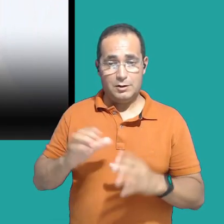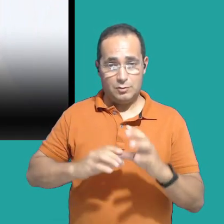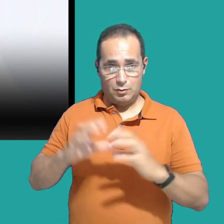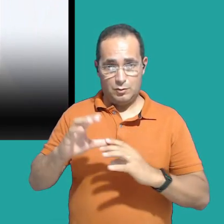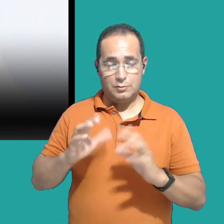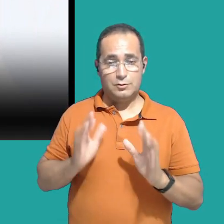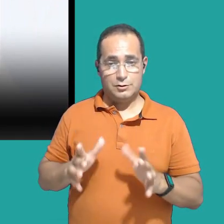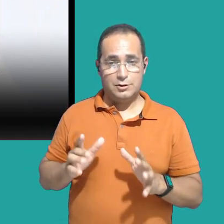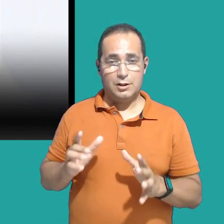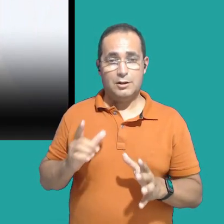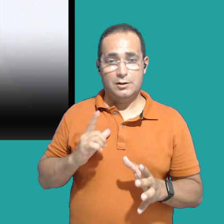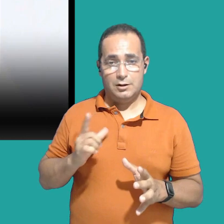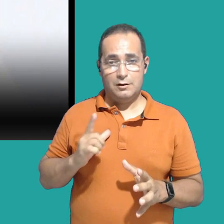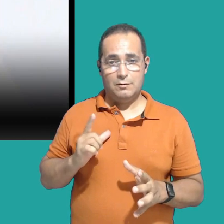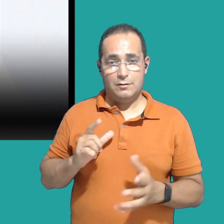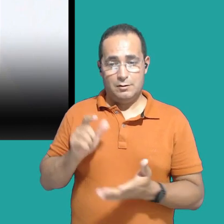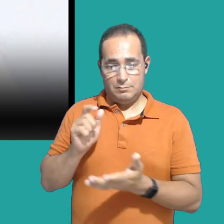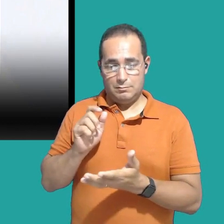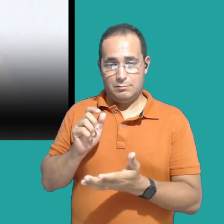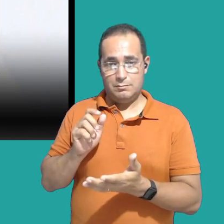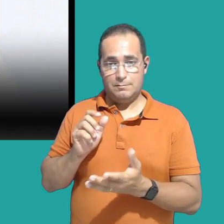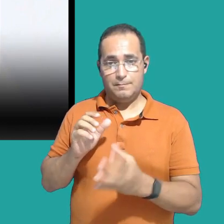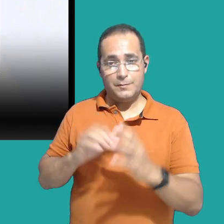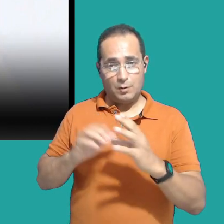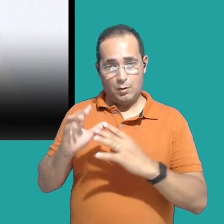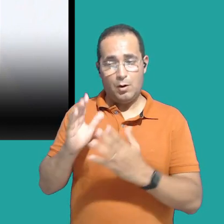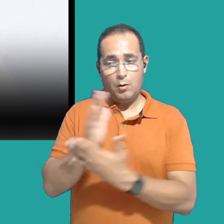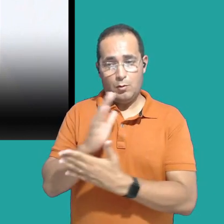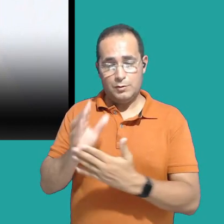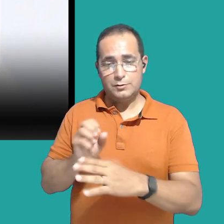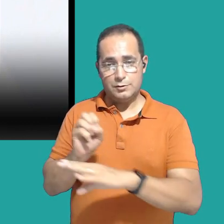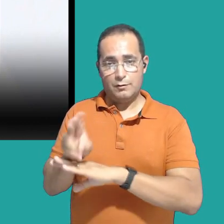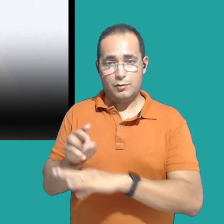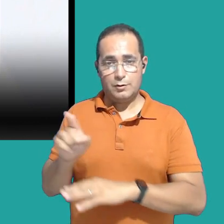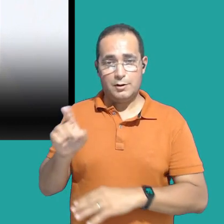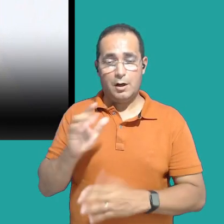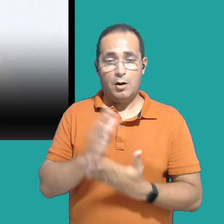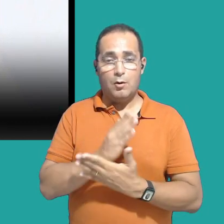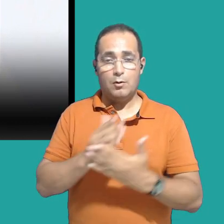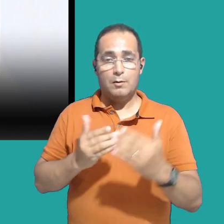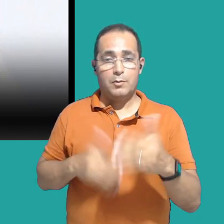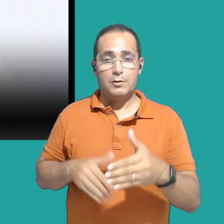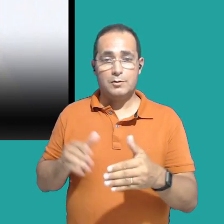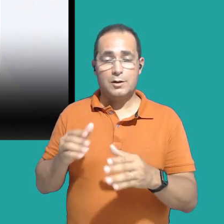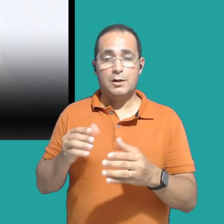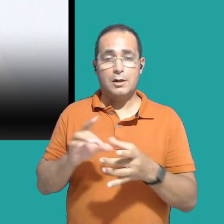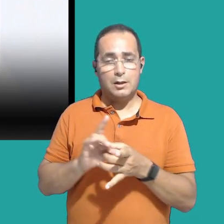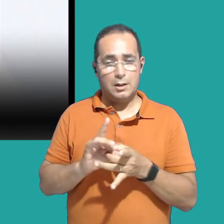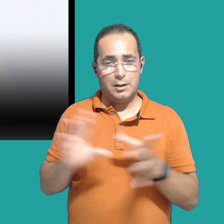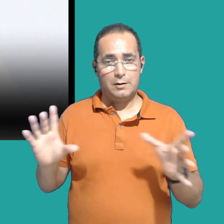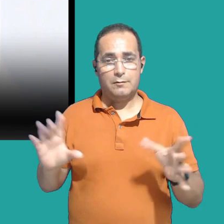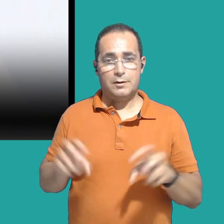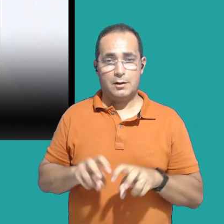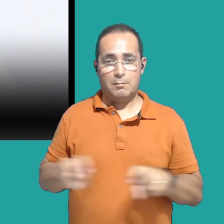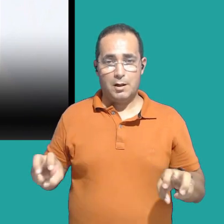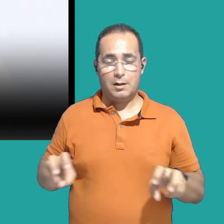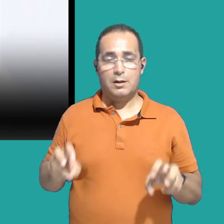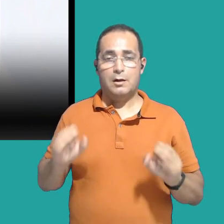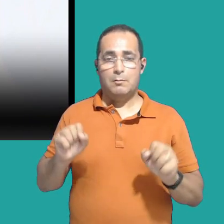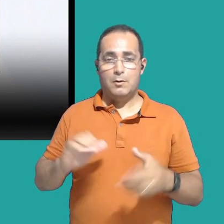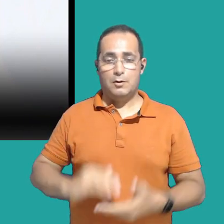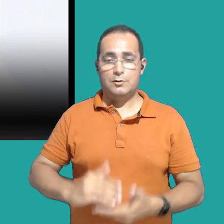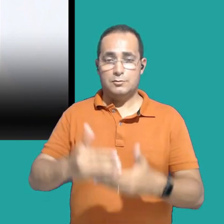vestibular, mas em concursos eu já fiz, eu já tive a oportunidade de prestar alguns concursos. Já algumas bancas